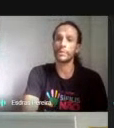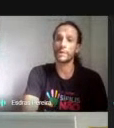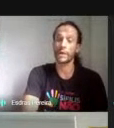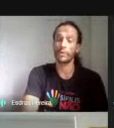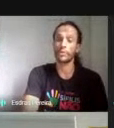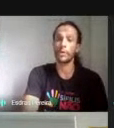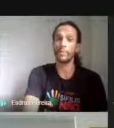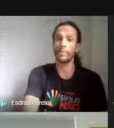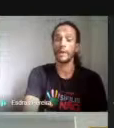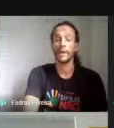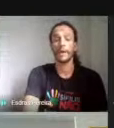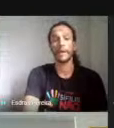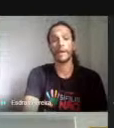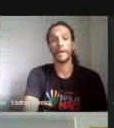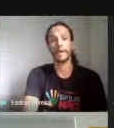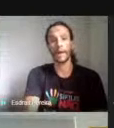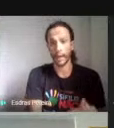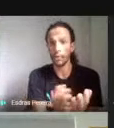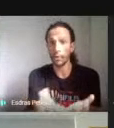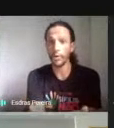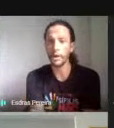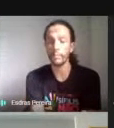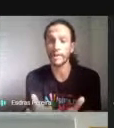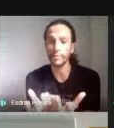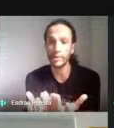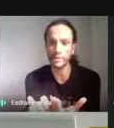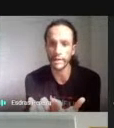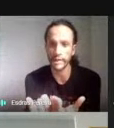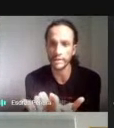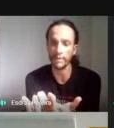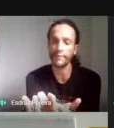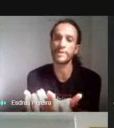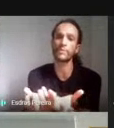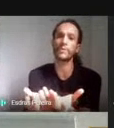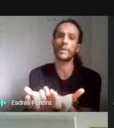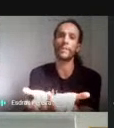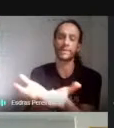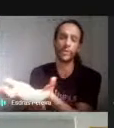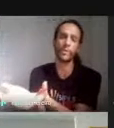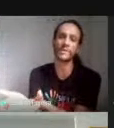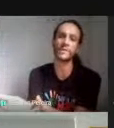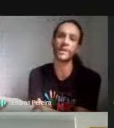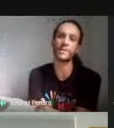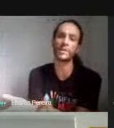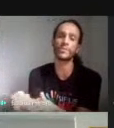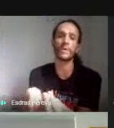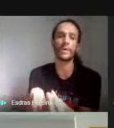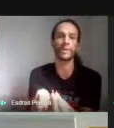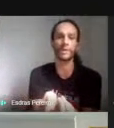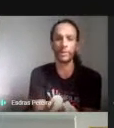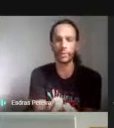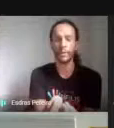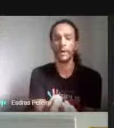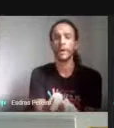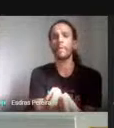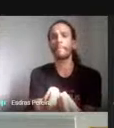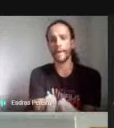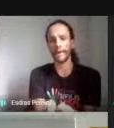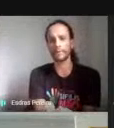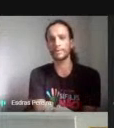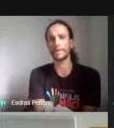e saúde integral do homem, ele ocorre. Mas muitas vezes a sífilis é um tema, assim como as ISTs, um tema